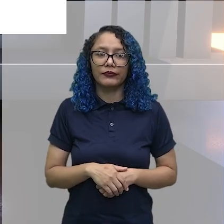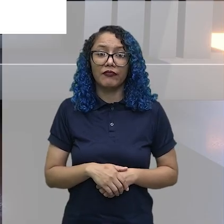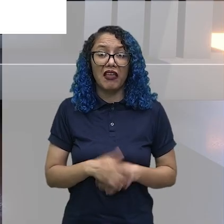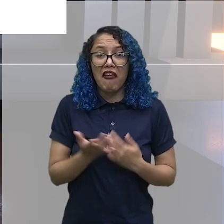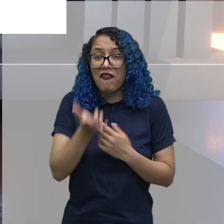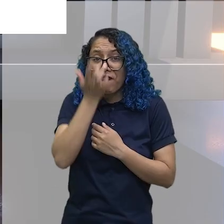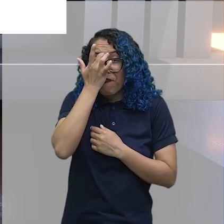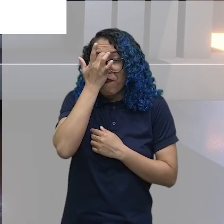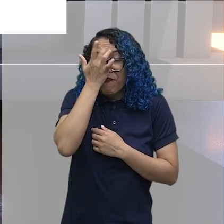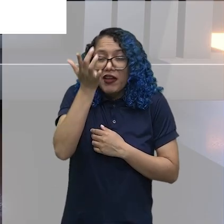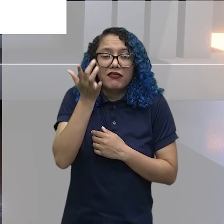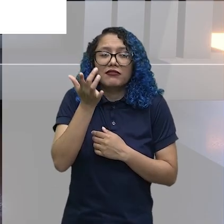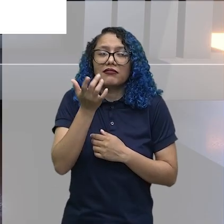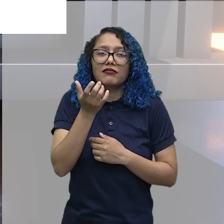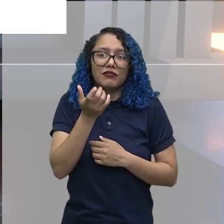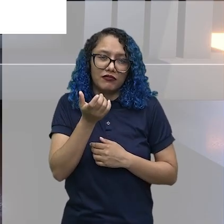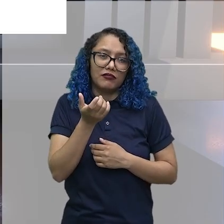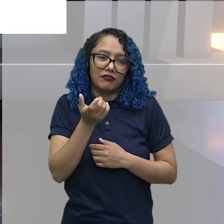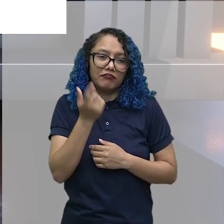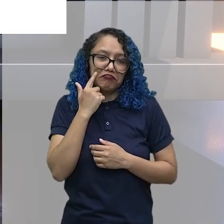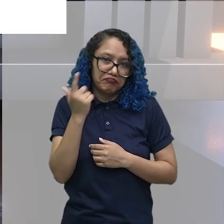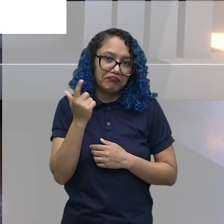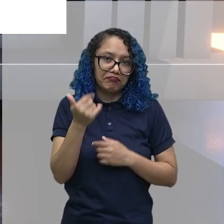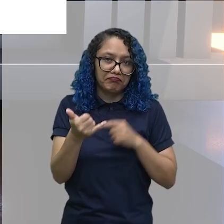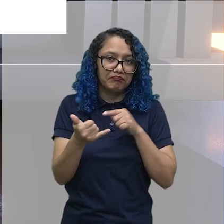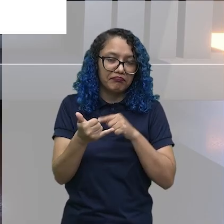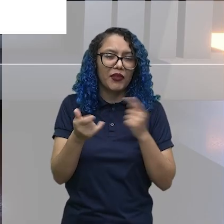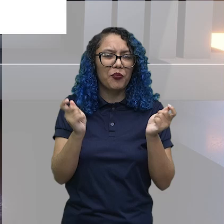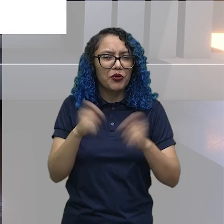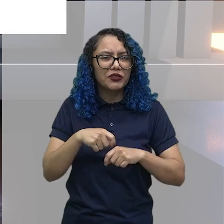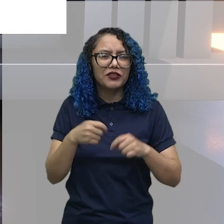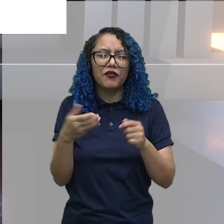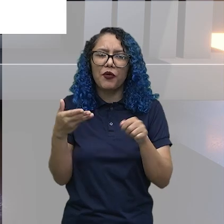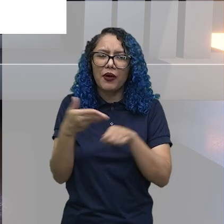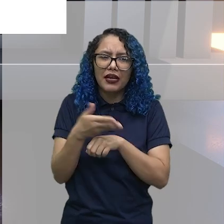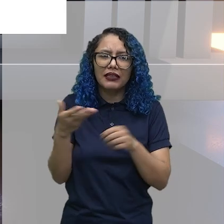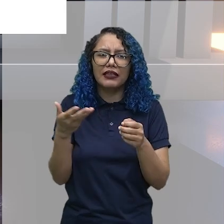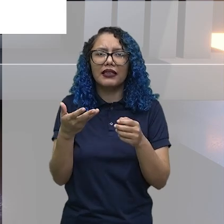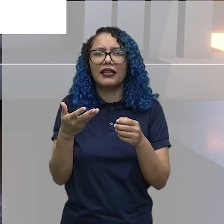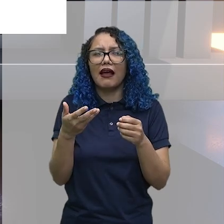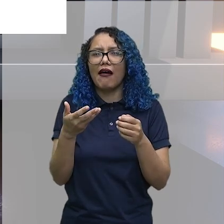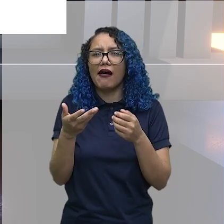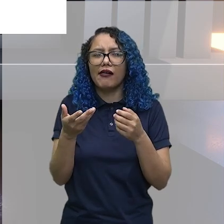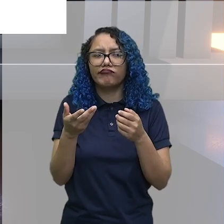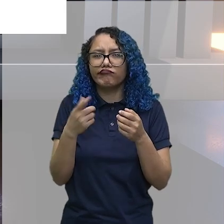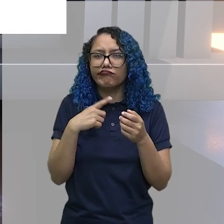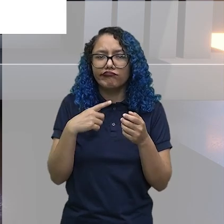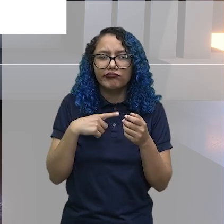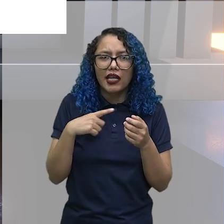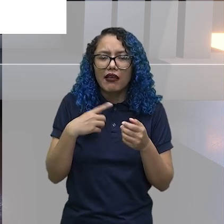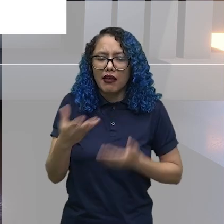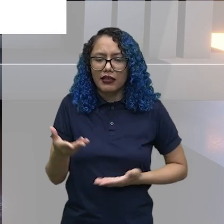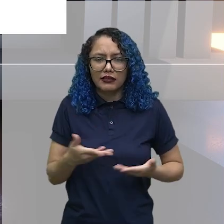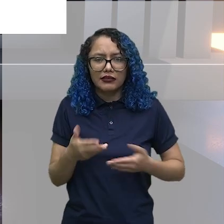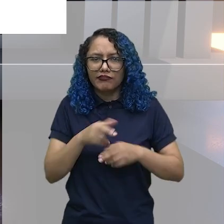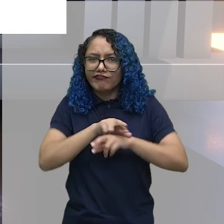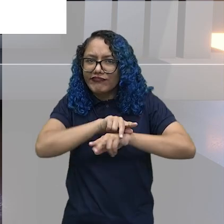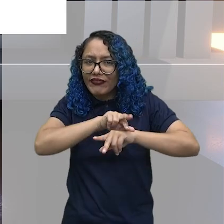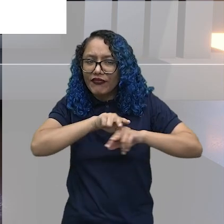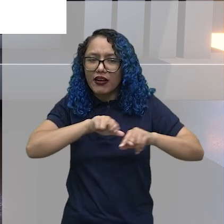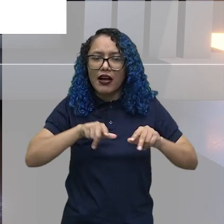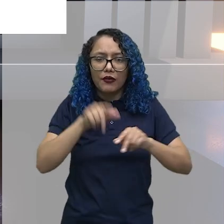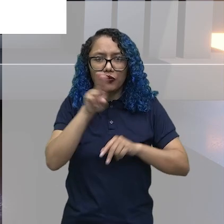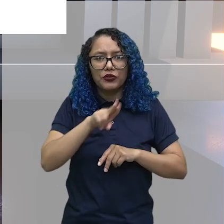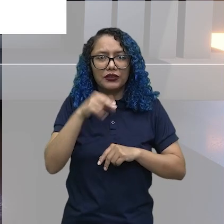uma facilidade muito grande, né, que permitem que a gente acesse diversos serviços utilizando